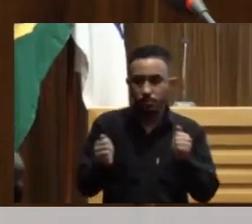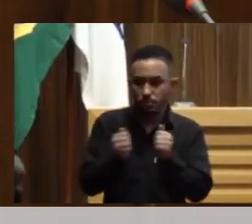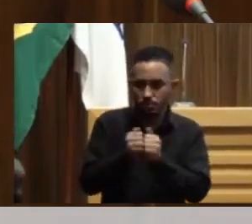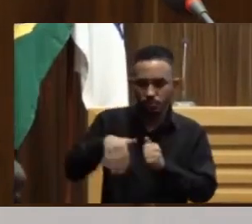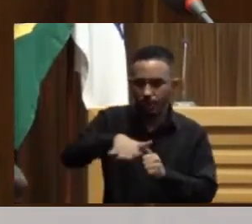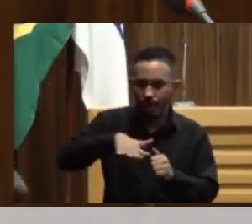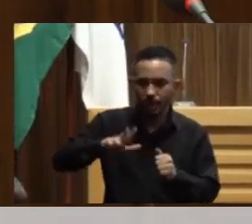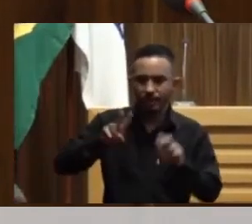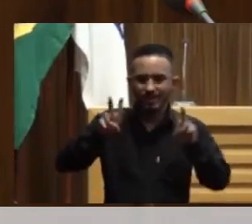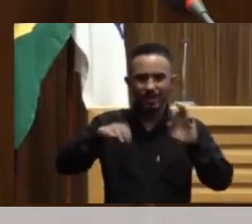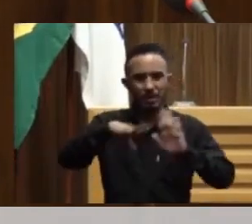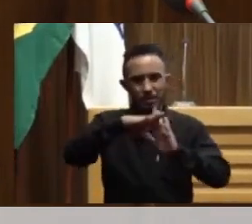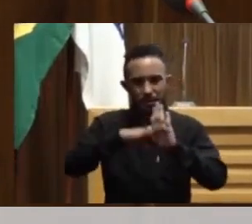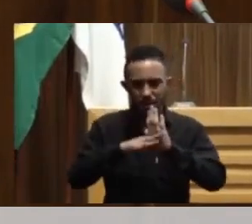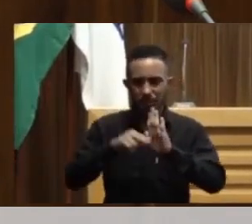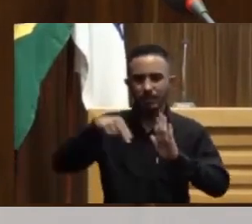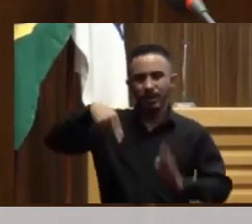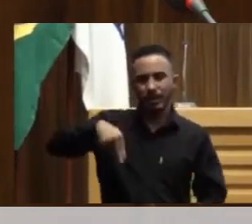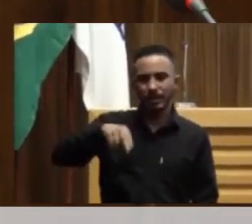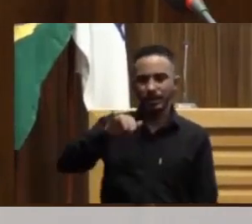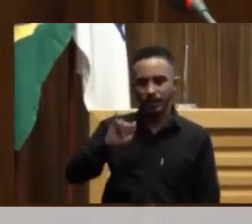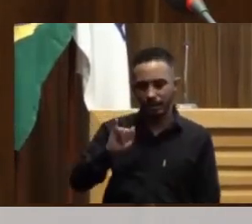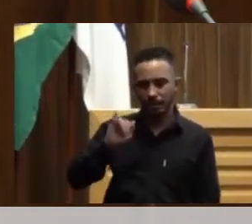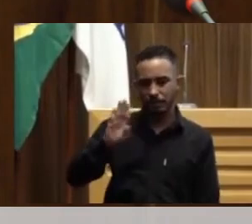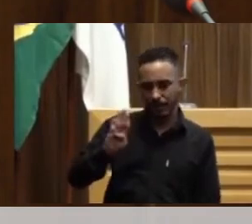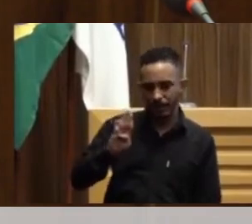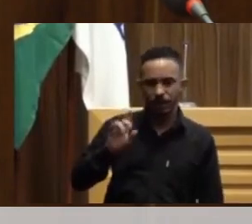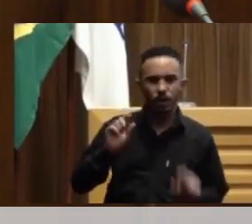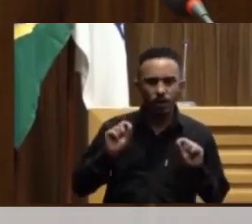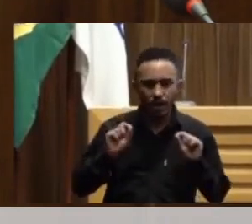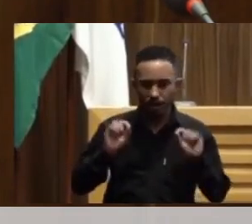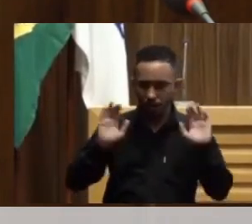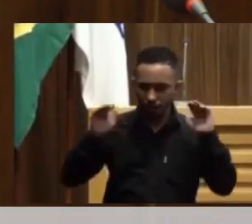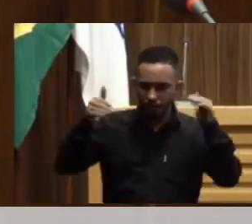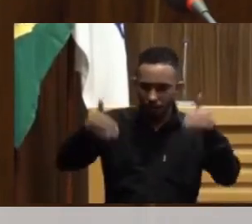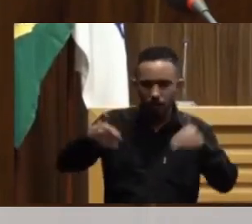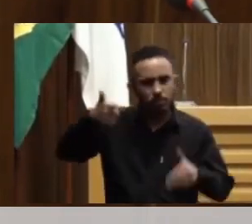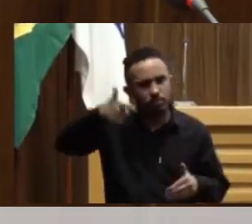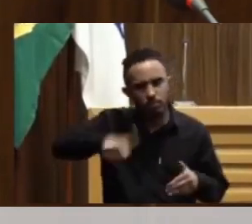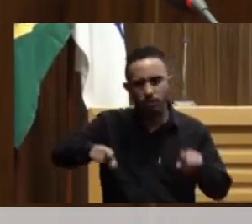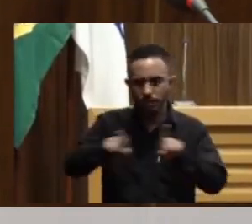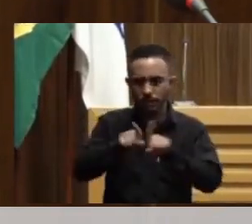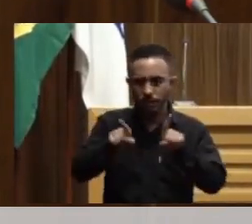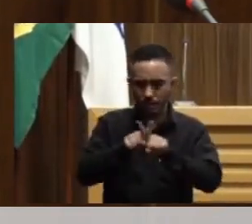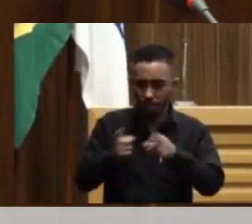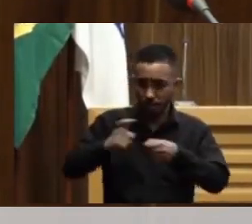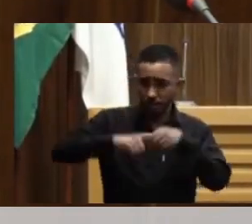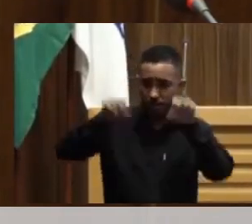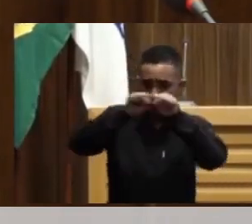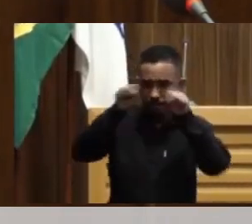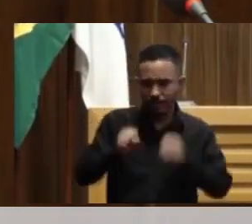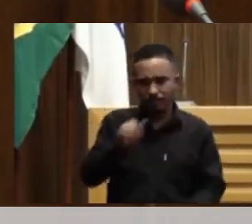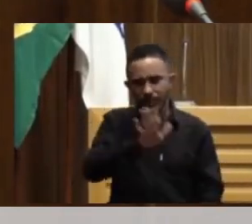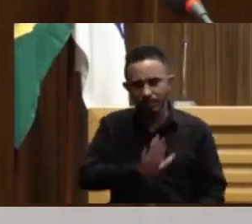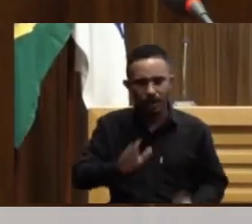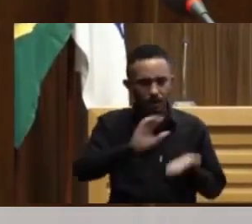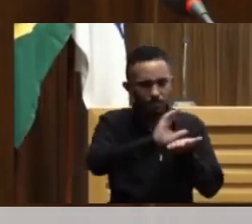Brasil, né? Ou seja, voltar esse Sistema Nacional de Fomento para